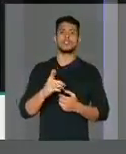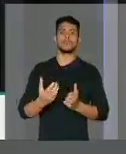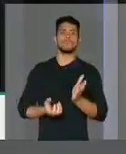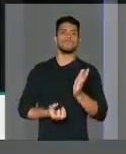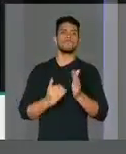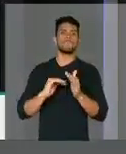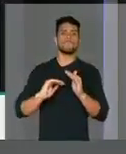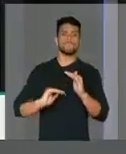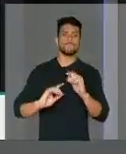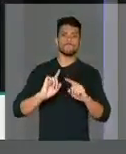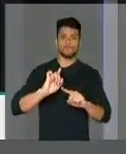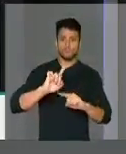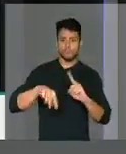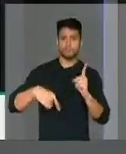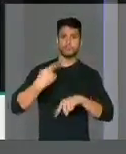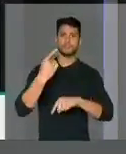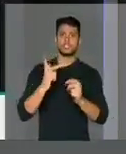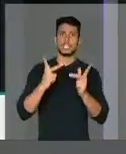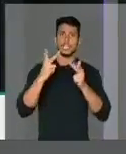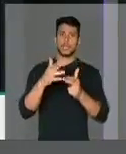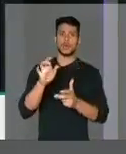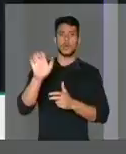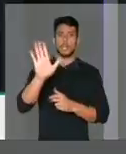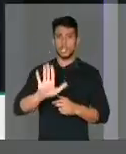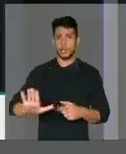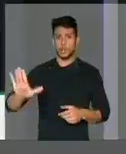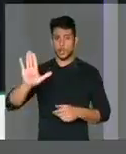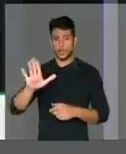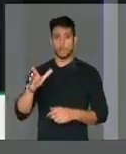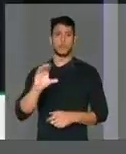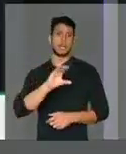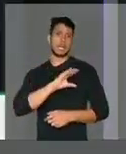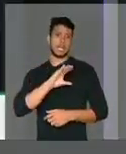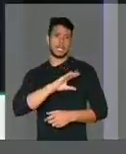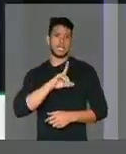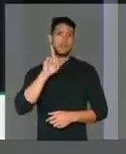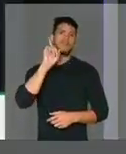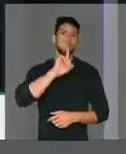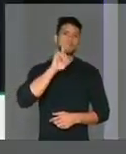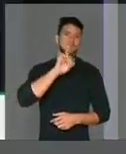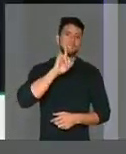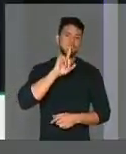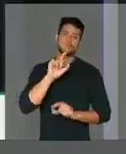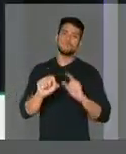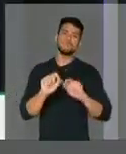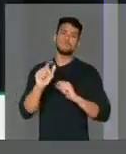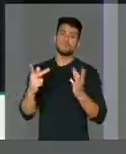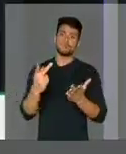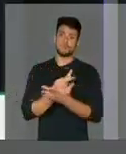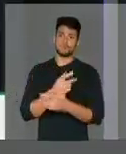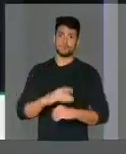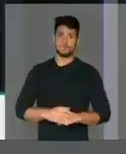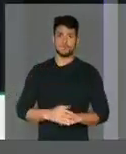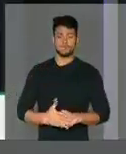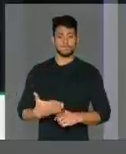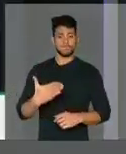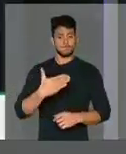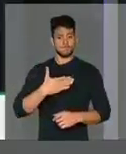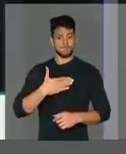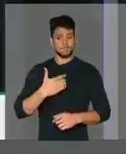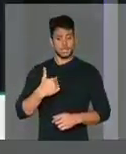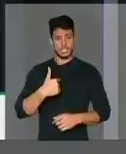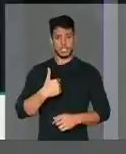Europa, Canadá, Estados Unidos e os países do Sudeste Asiático? Para mim, como